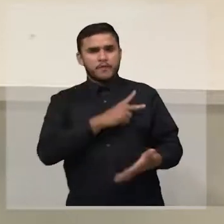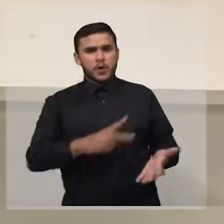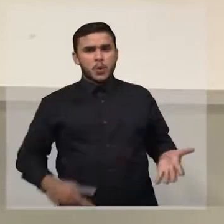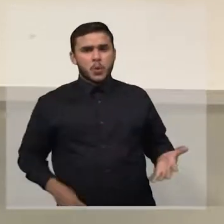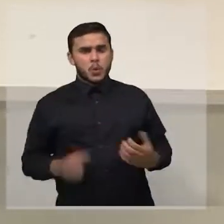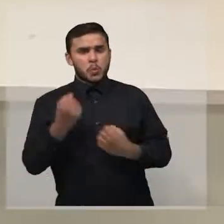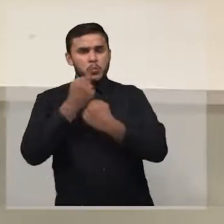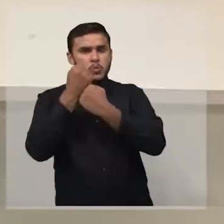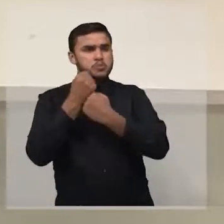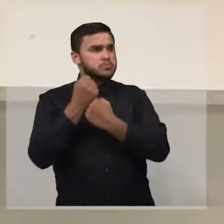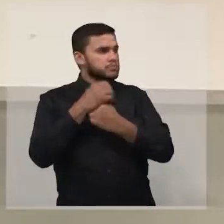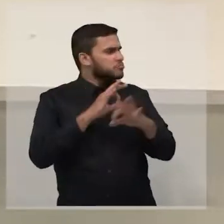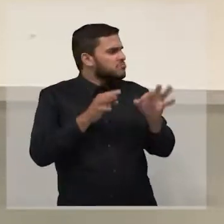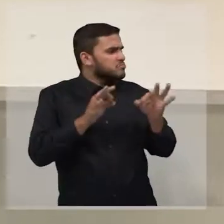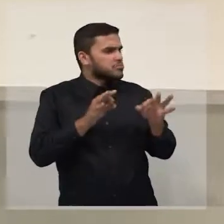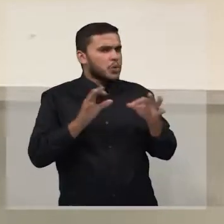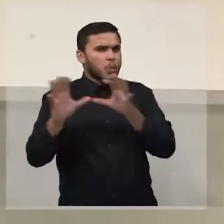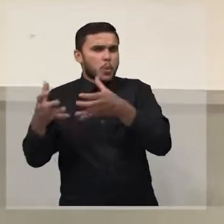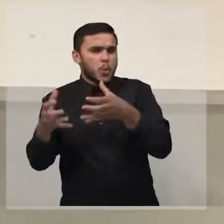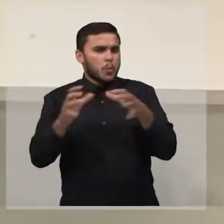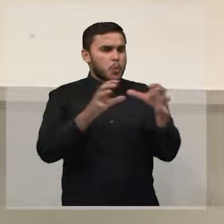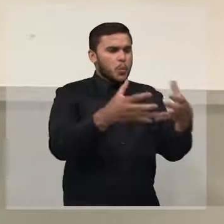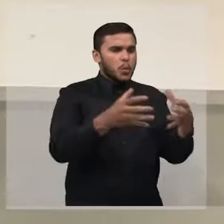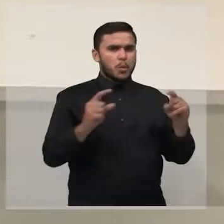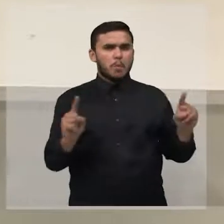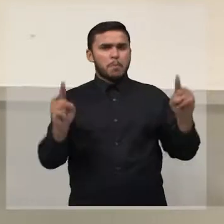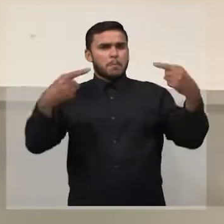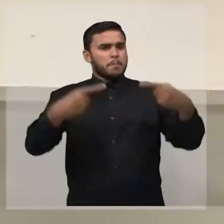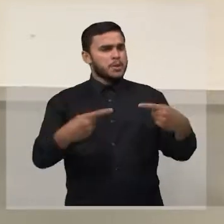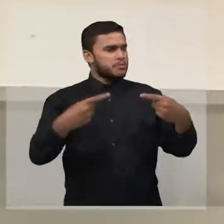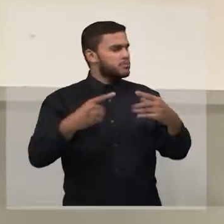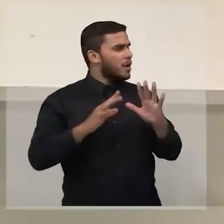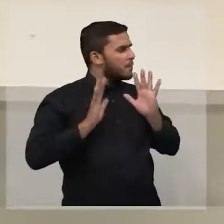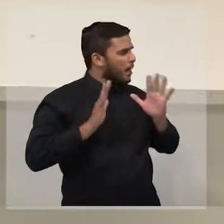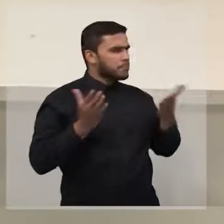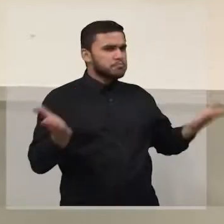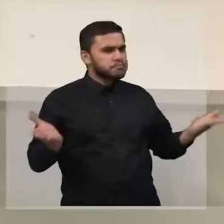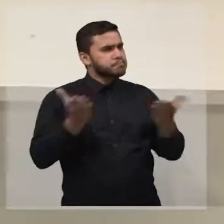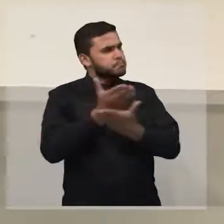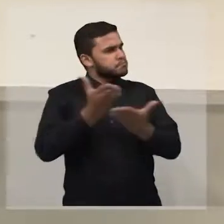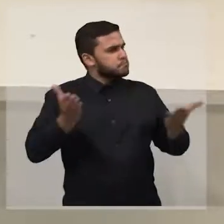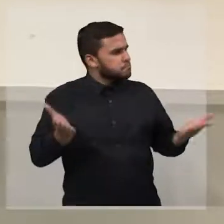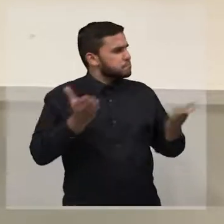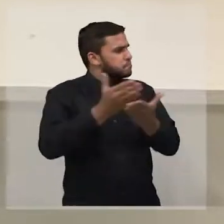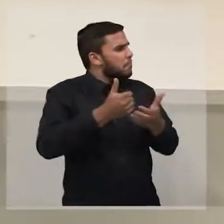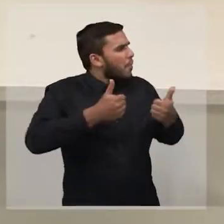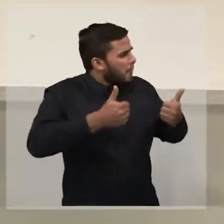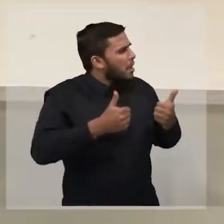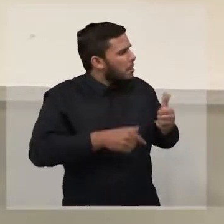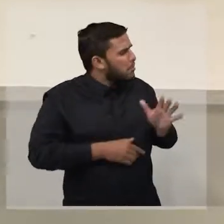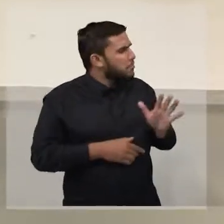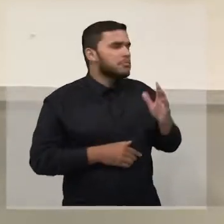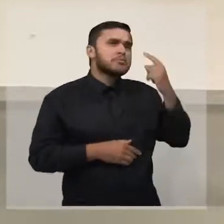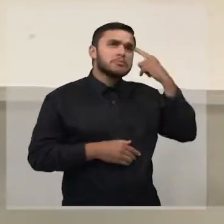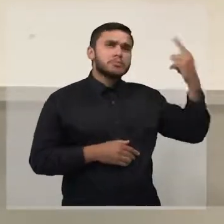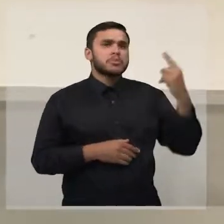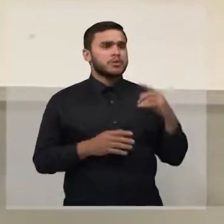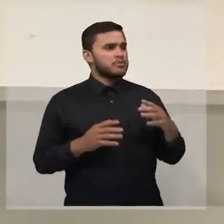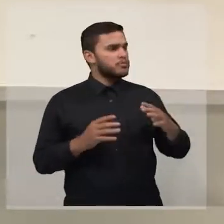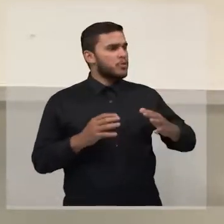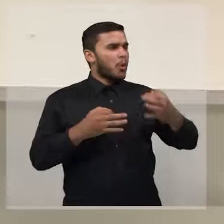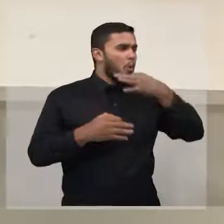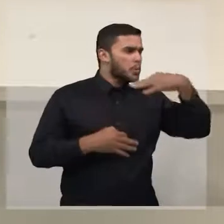de se colocar a opinião de um, o contraponto do outro, não é? O contraditório, né?